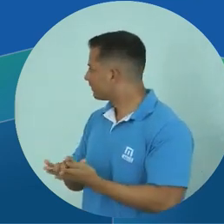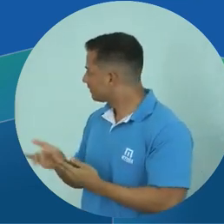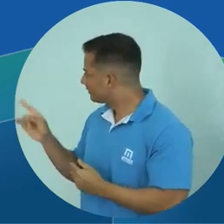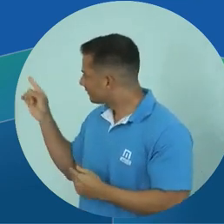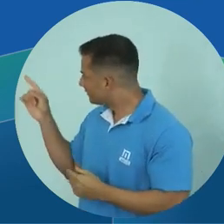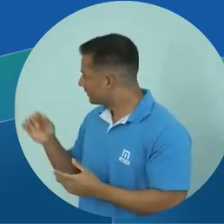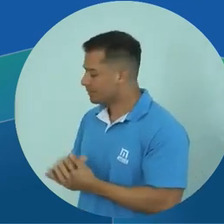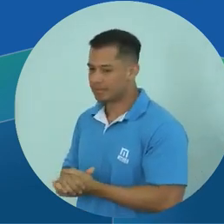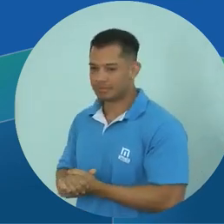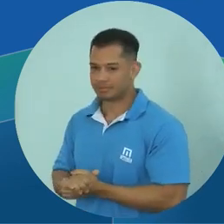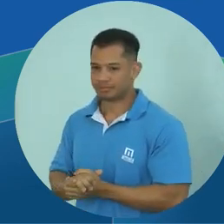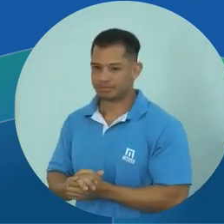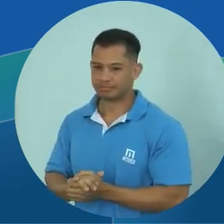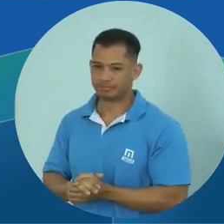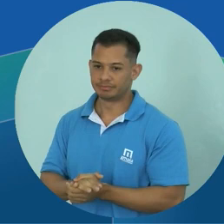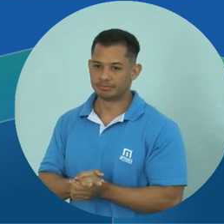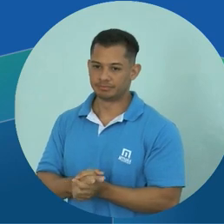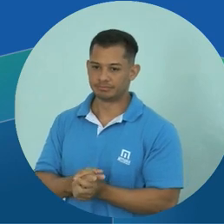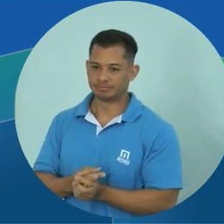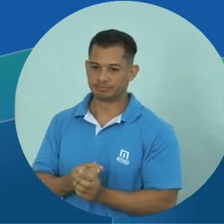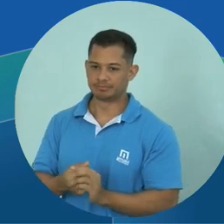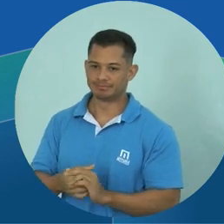de montante para jusante.